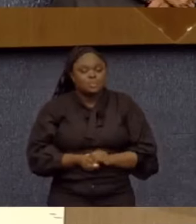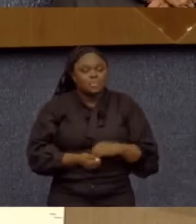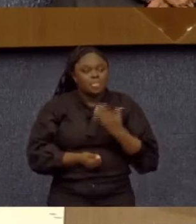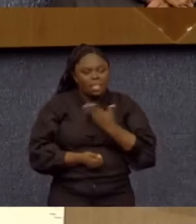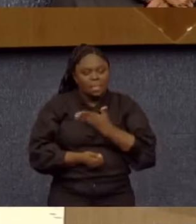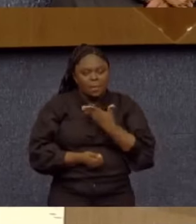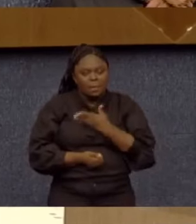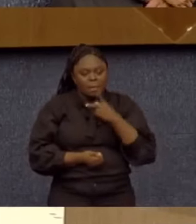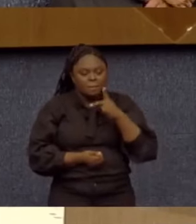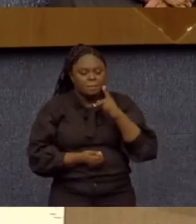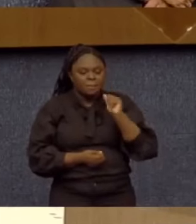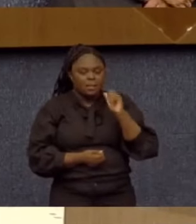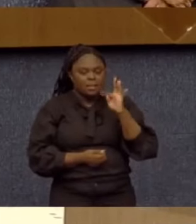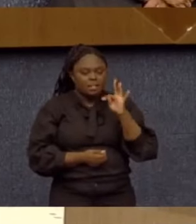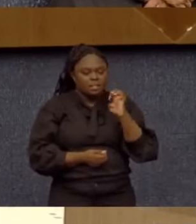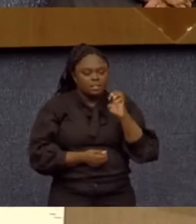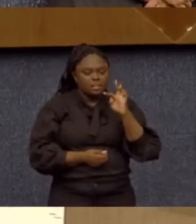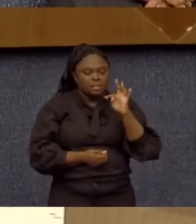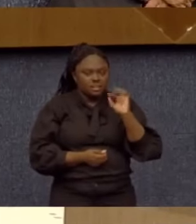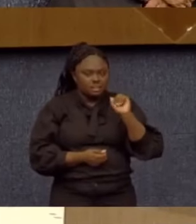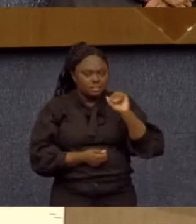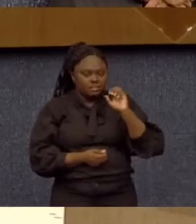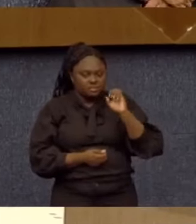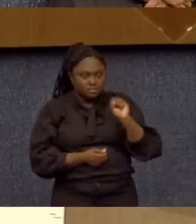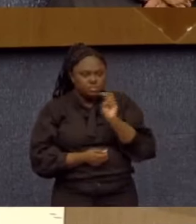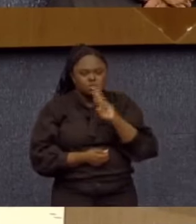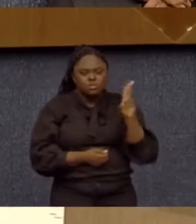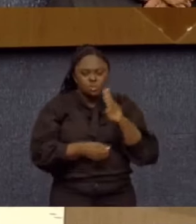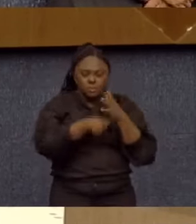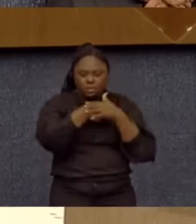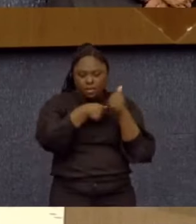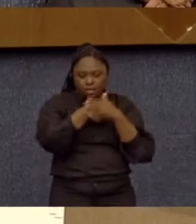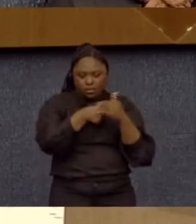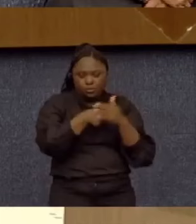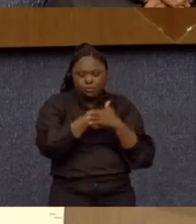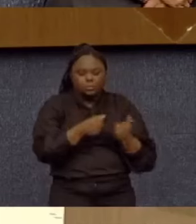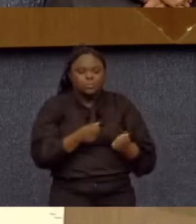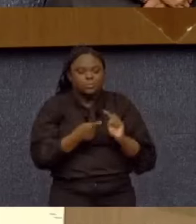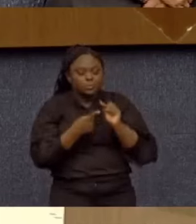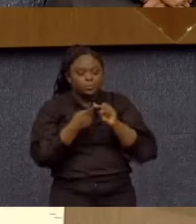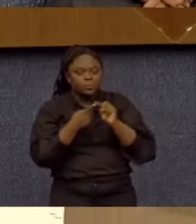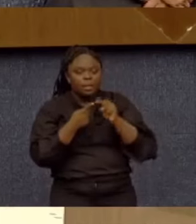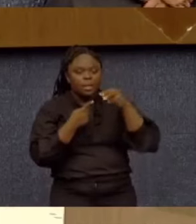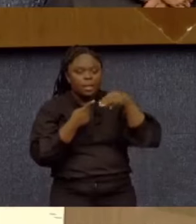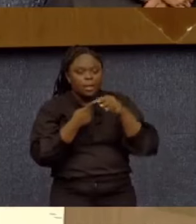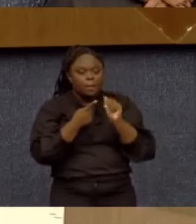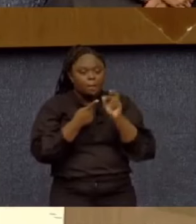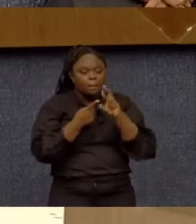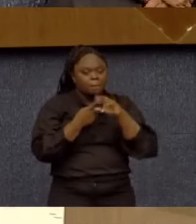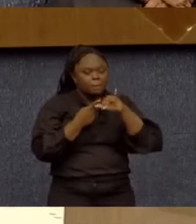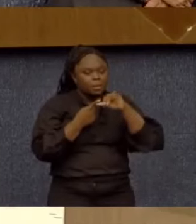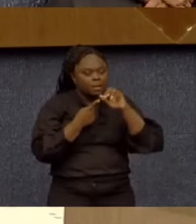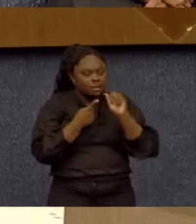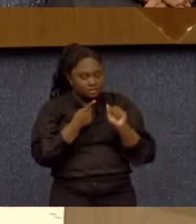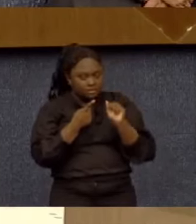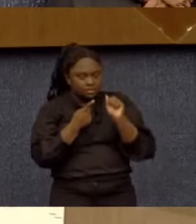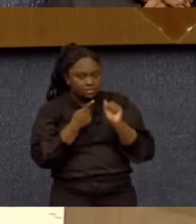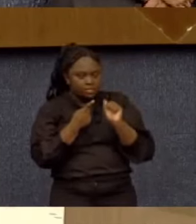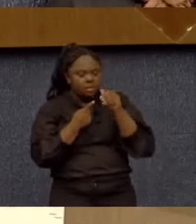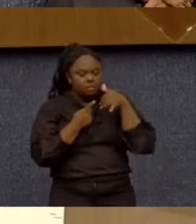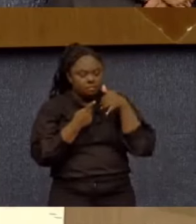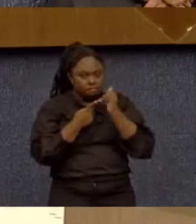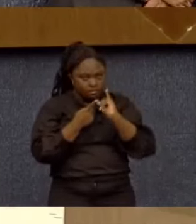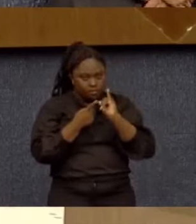forma carinhosa a qual fomos tituladas já há algum tempo, que seria a Maria Helena Guimarães, que não pôde